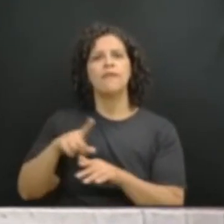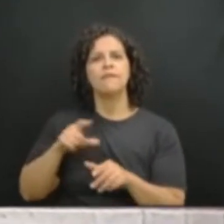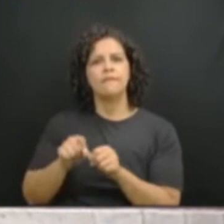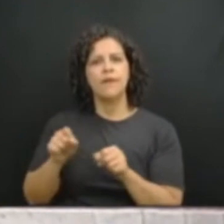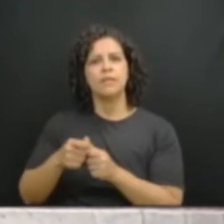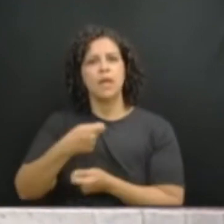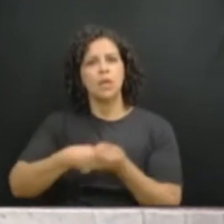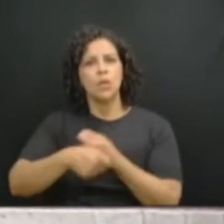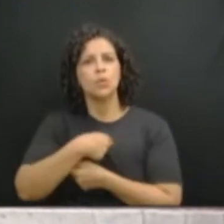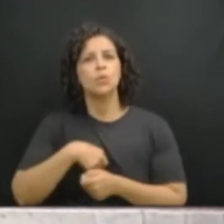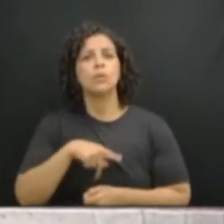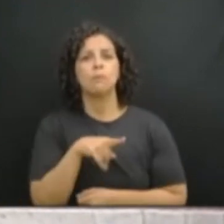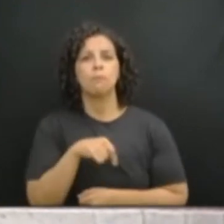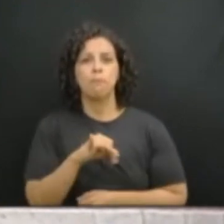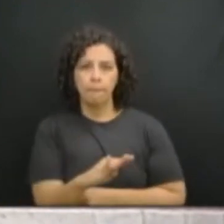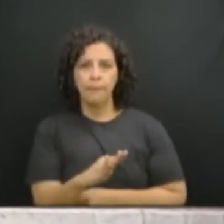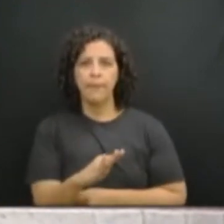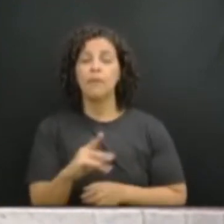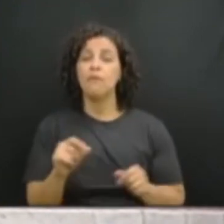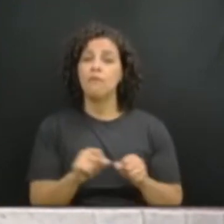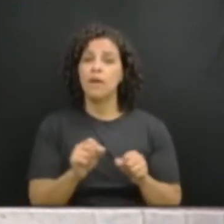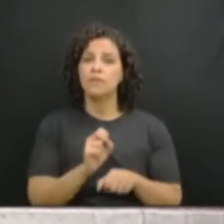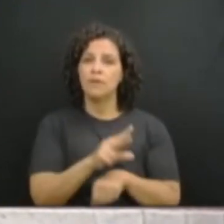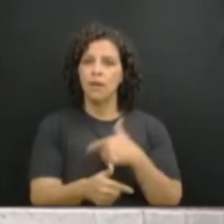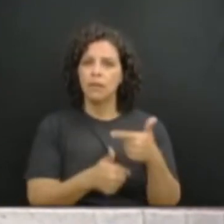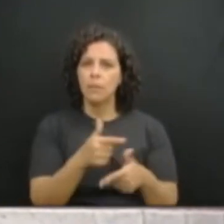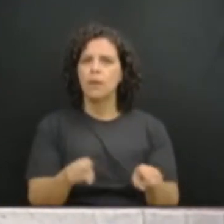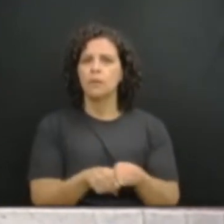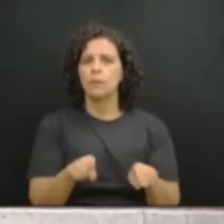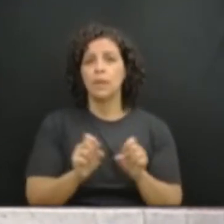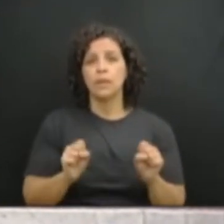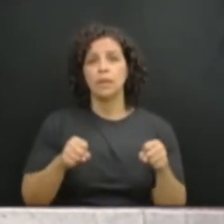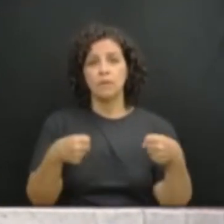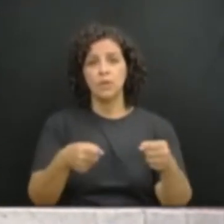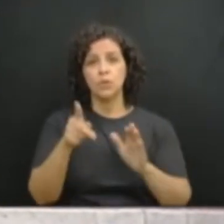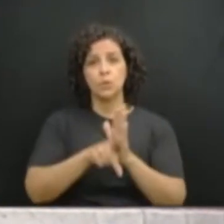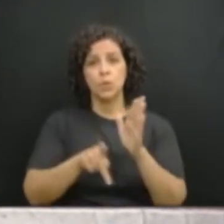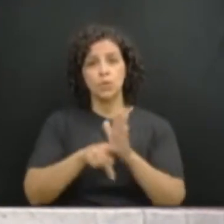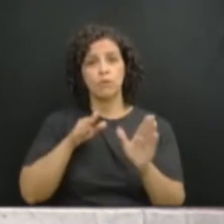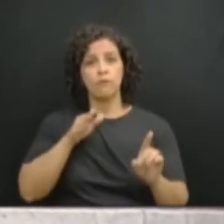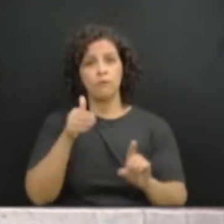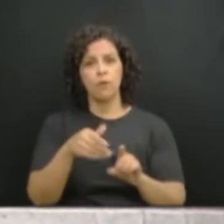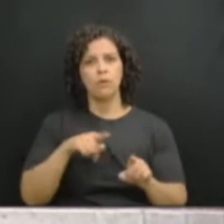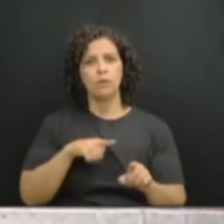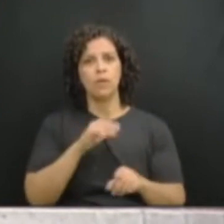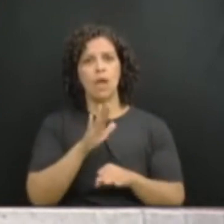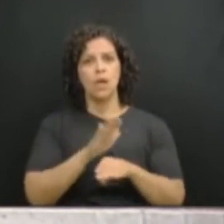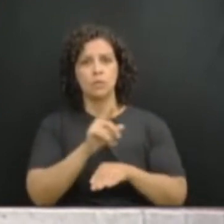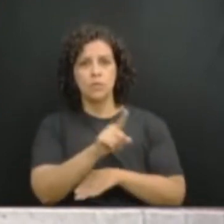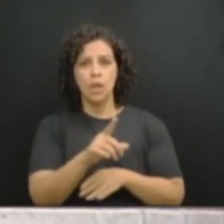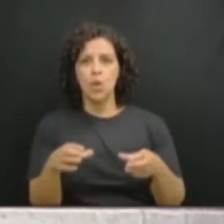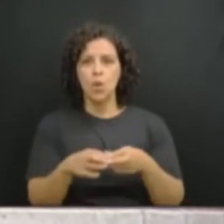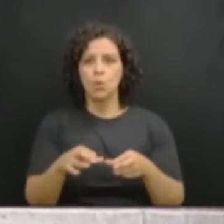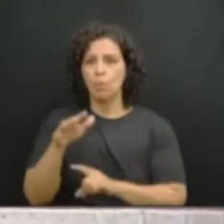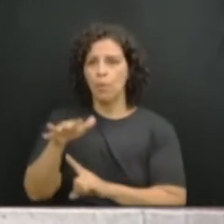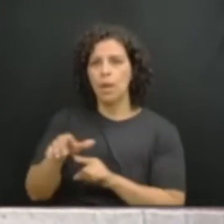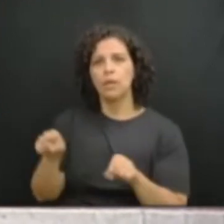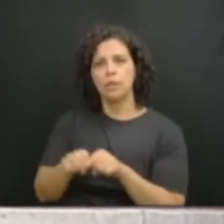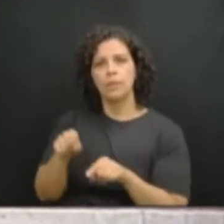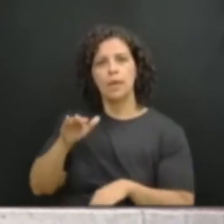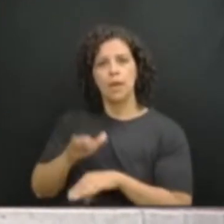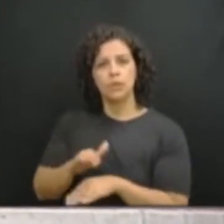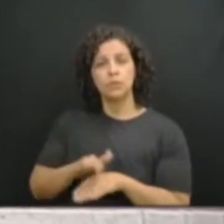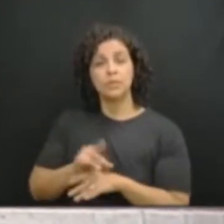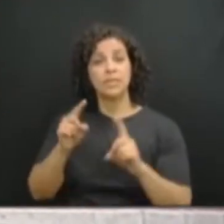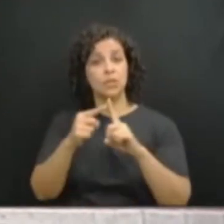o nosso PIB, produz e gera emprego, em defesa de projetos que vão ao encontro deles e do nosso Paraná. É